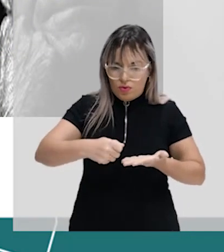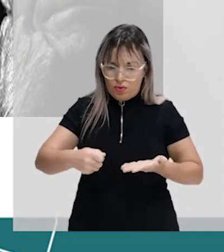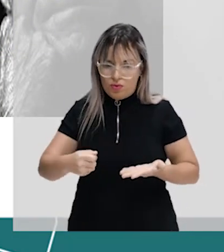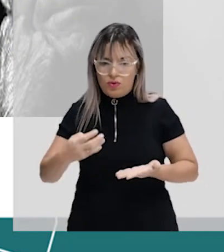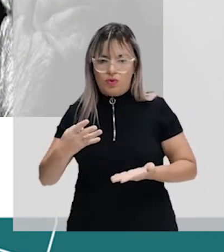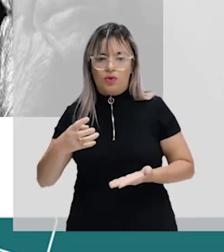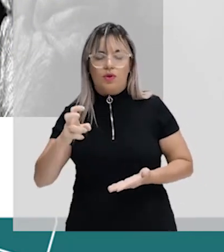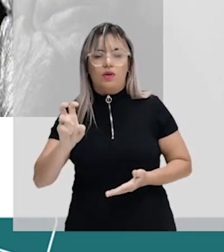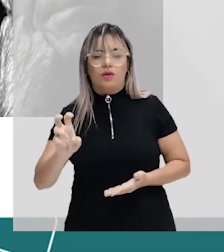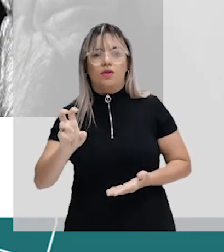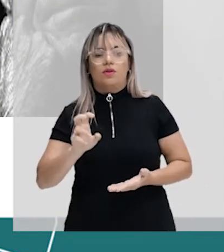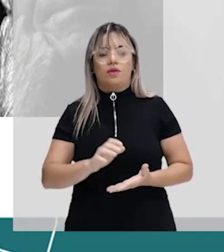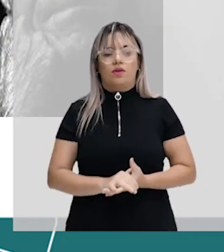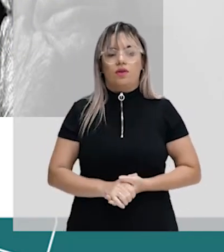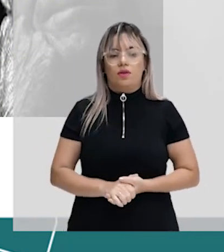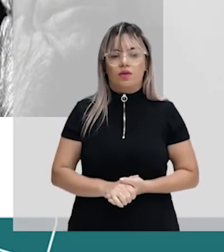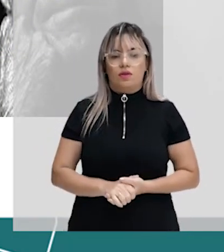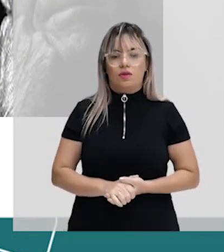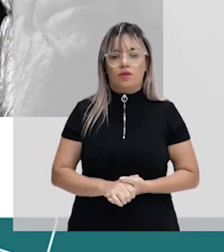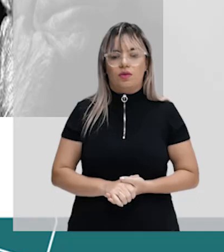aí,